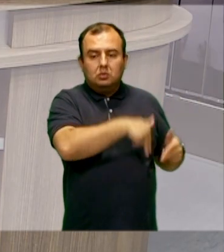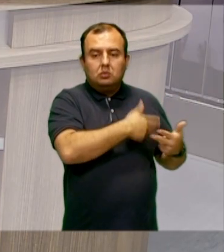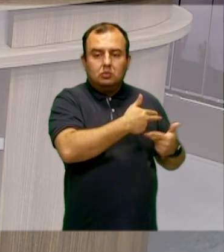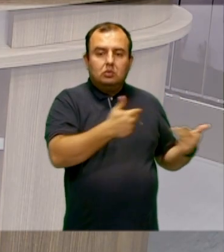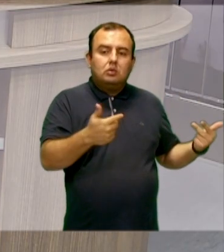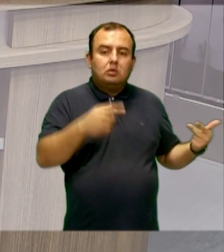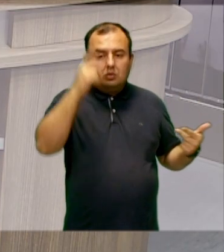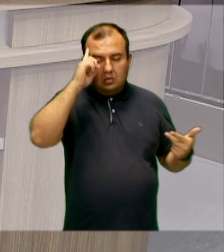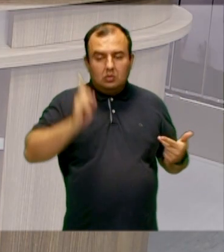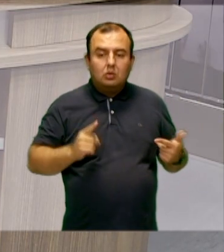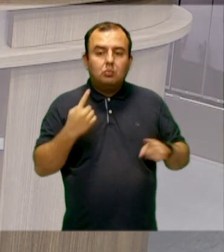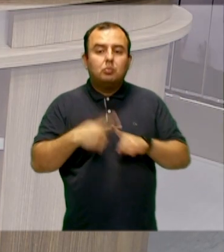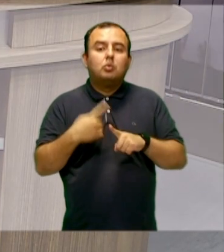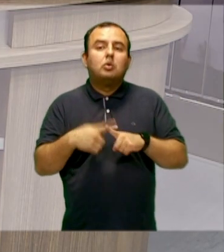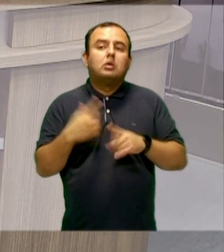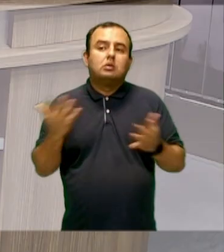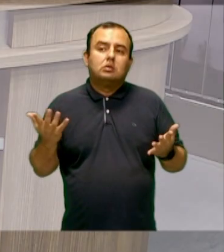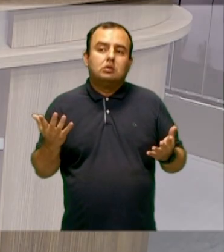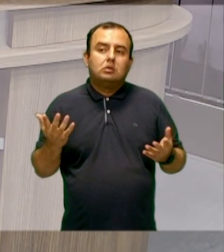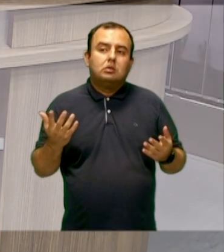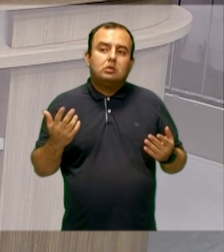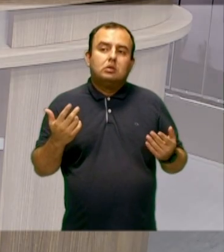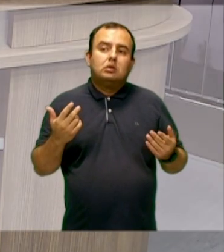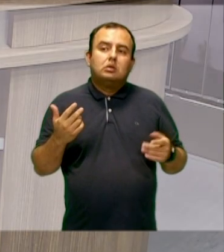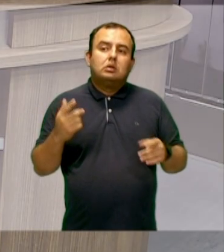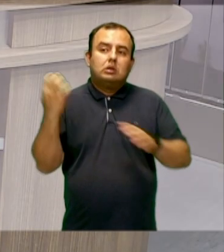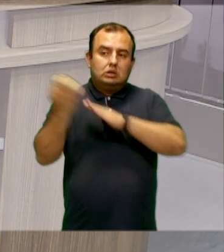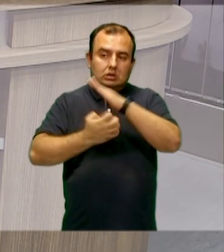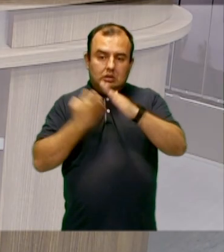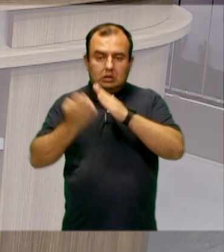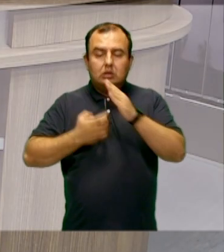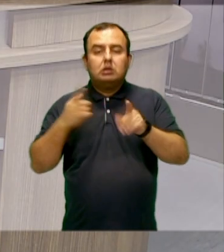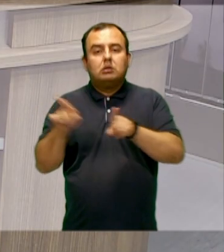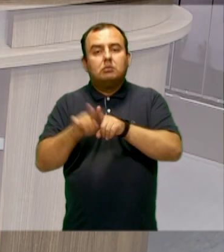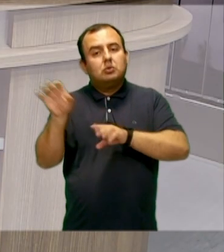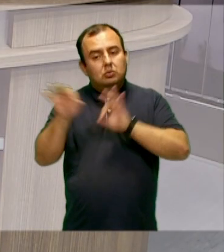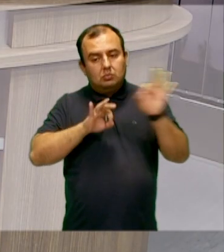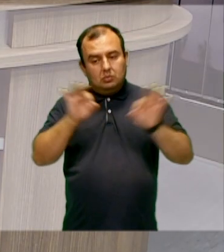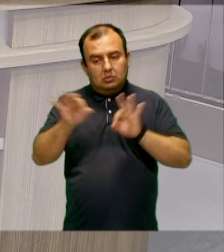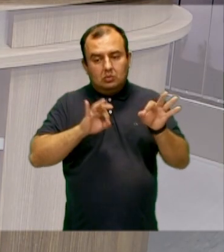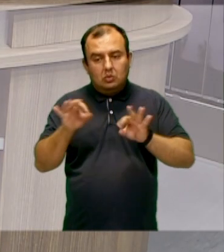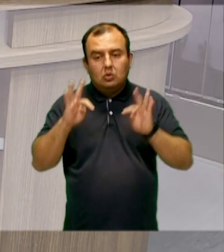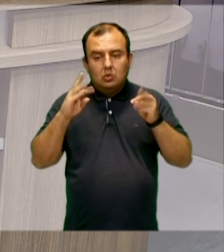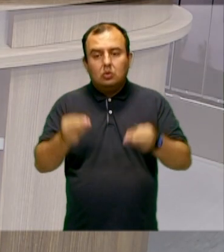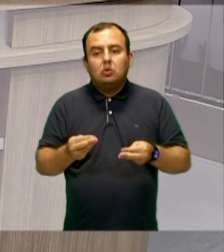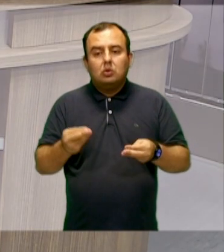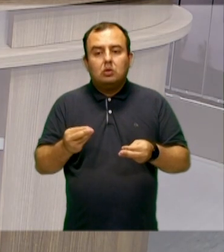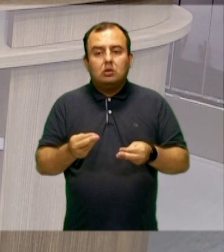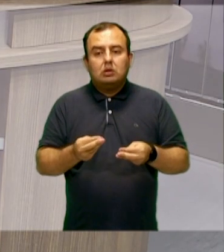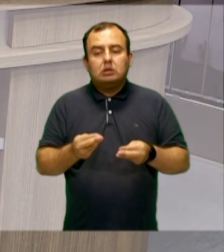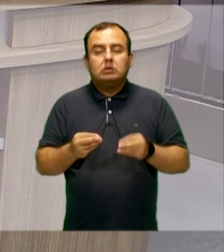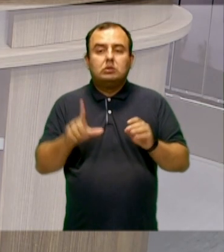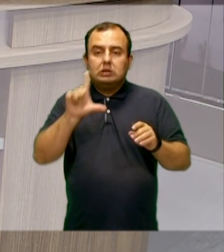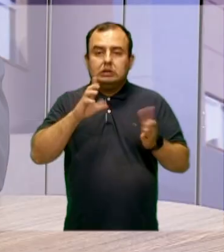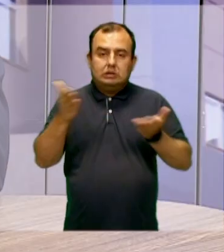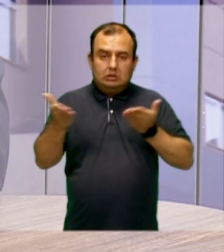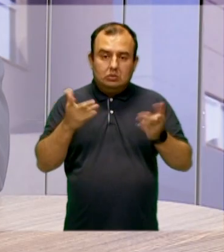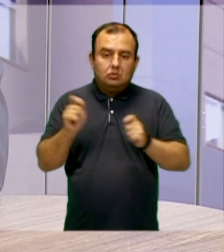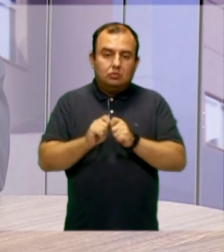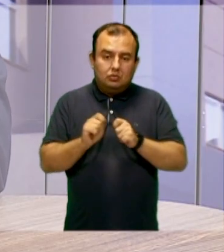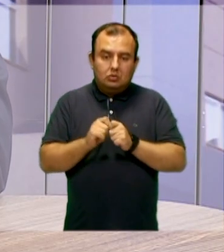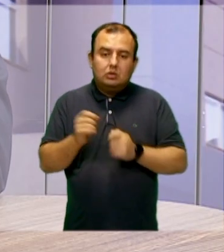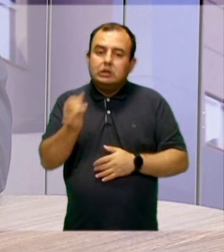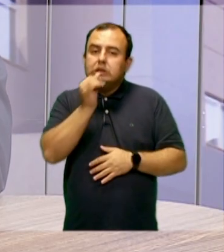nem o porquê que não estavam lá, vamos assim, tem questão de armamento, porém as empresas também são preparadas para isso. Tudo vai do termo de licitação que você faz, né? Então, por